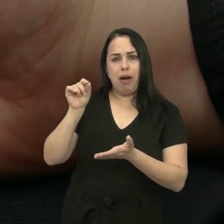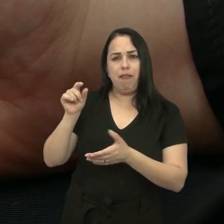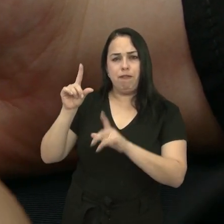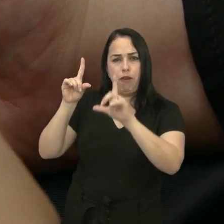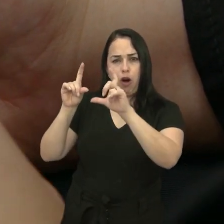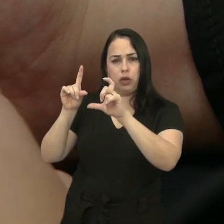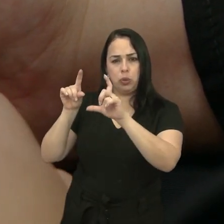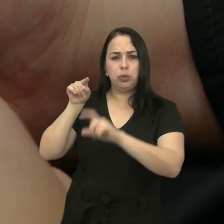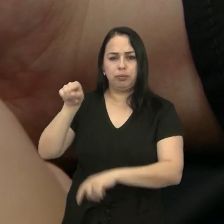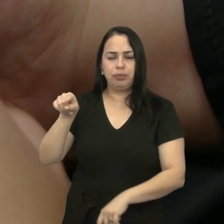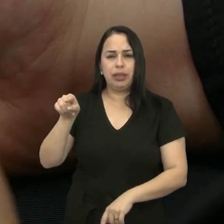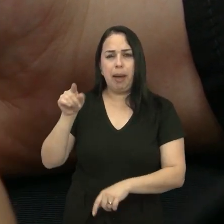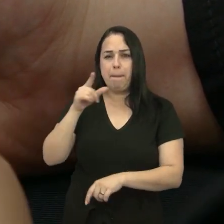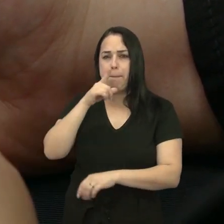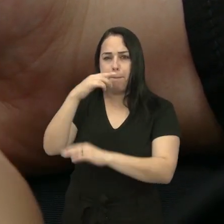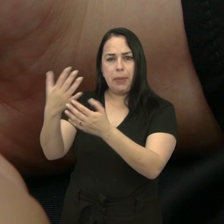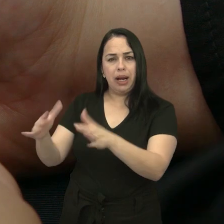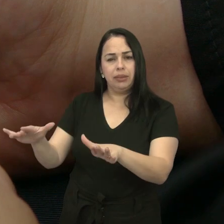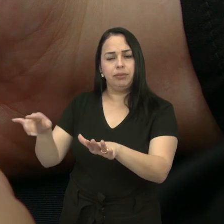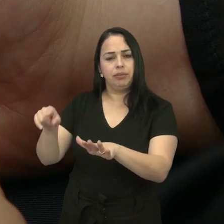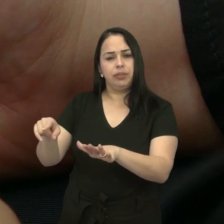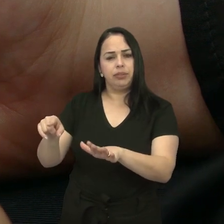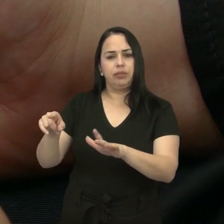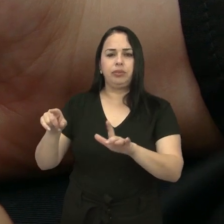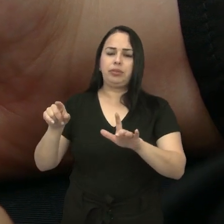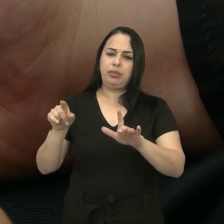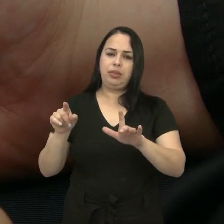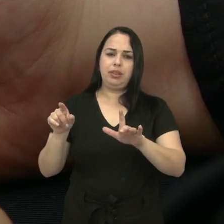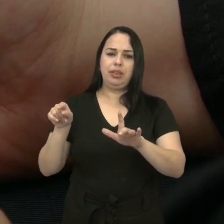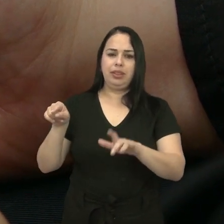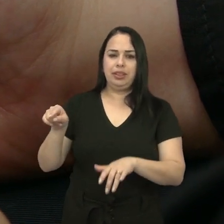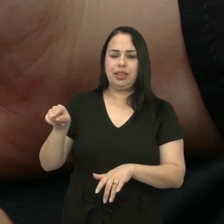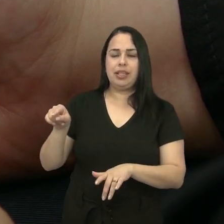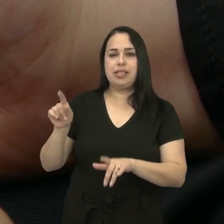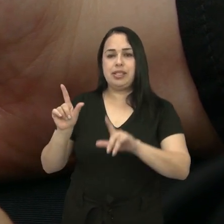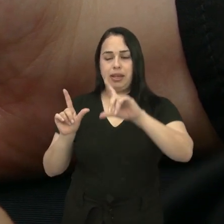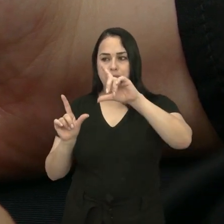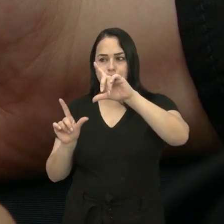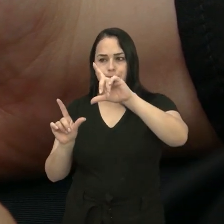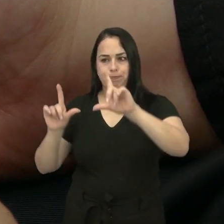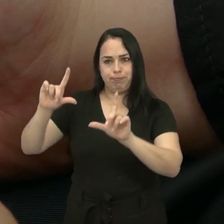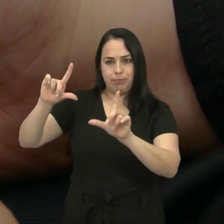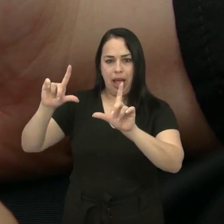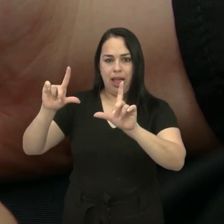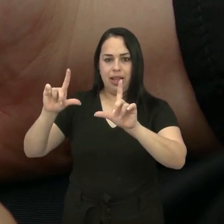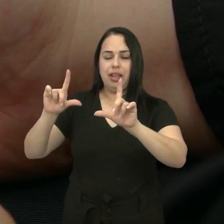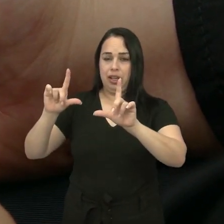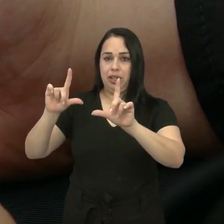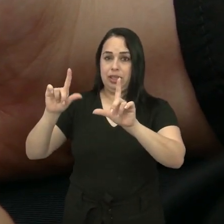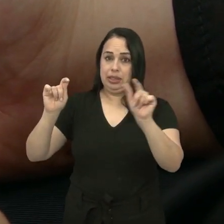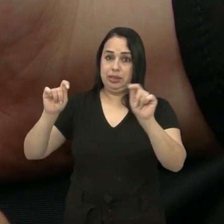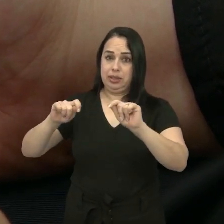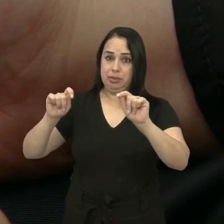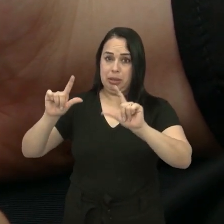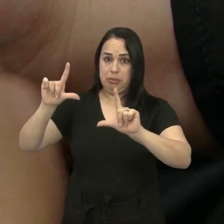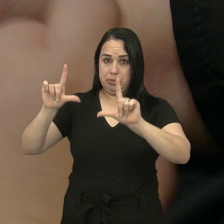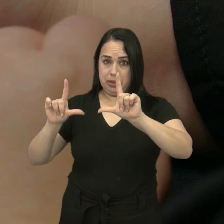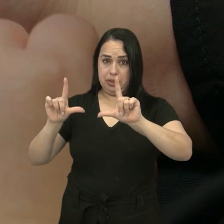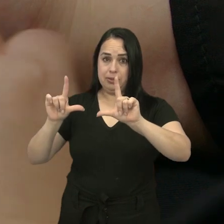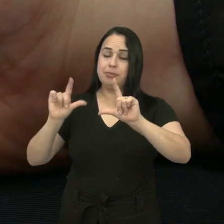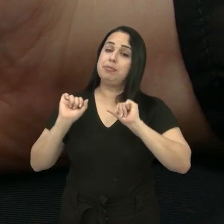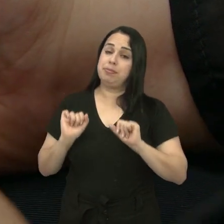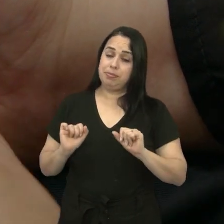praia. É. Essa questão do recorte, por exemplo, se a foto foi feita tortinha assim, você tem a opção aqui de alinhar o horizonte,